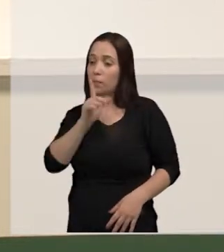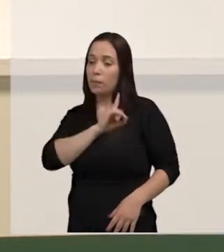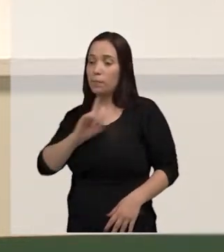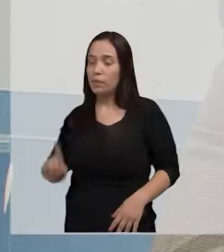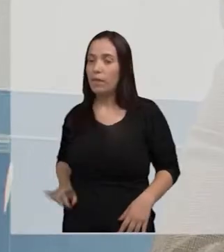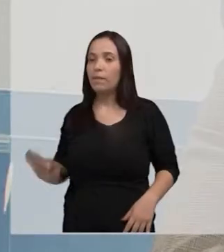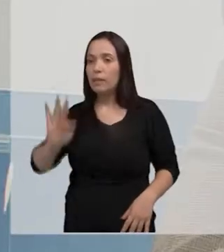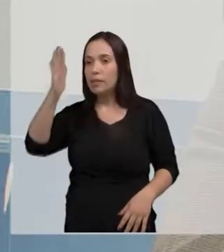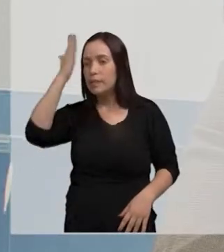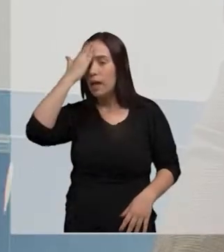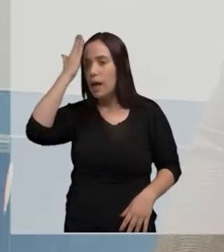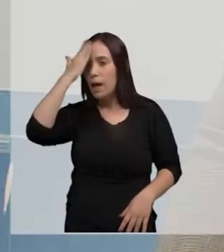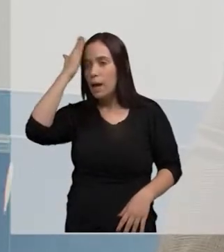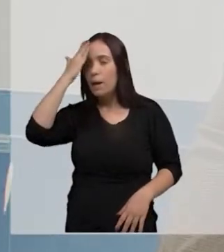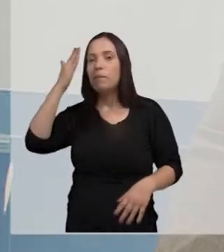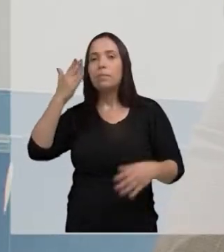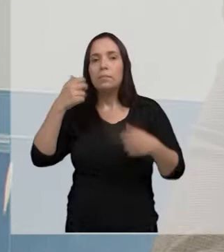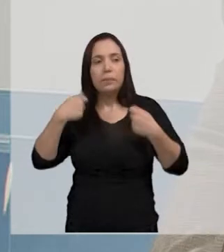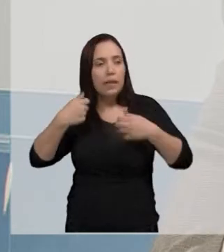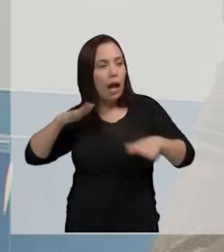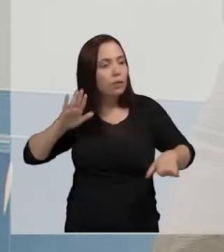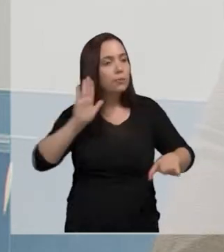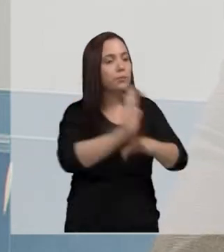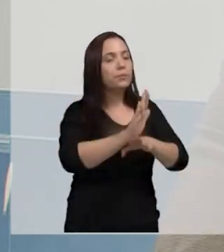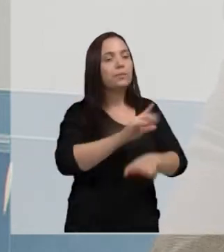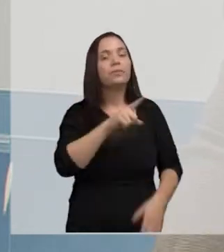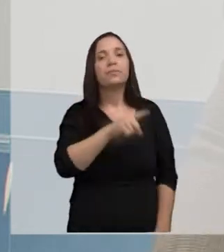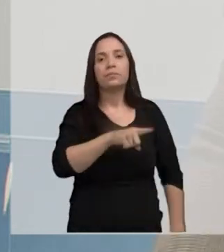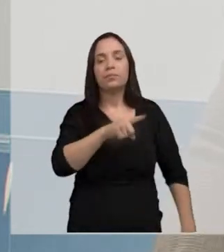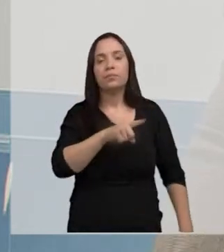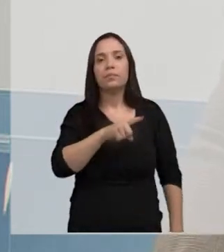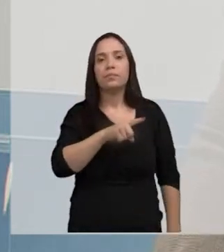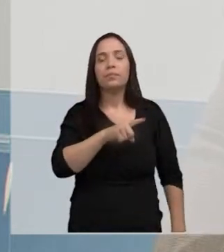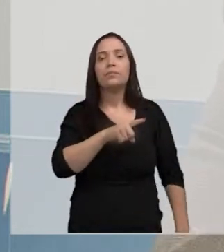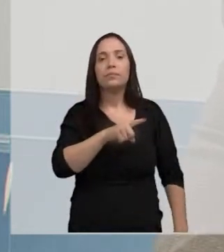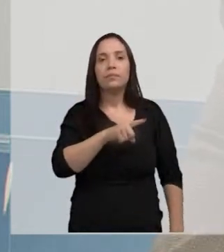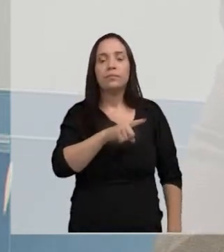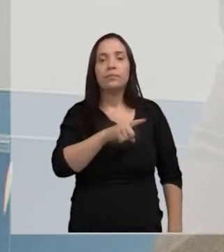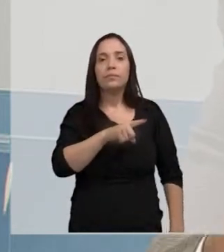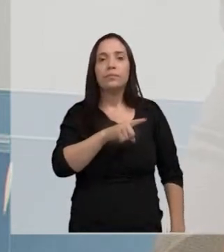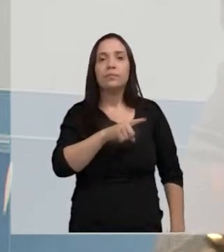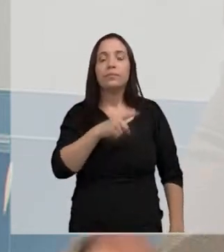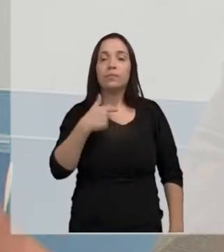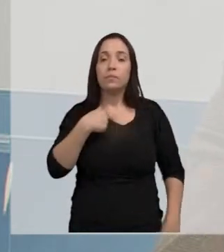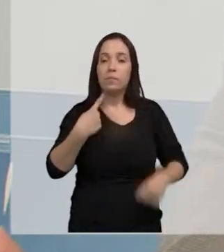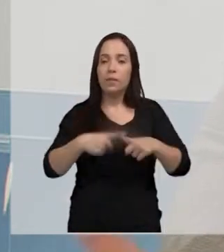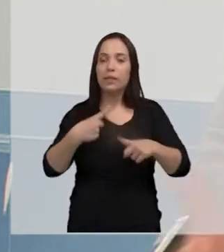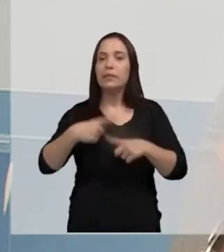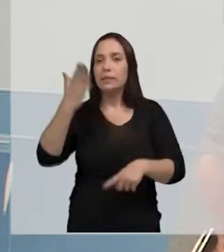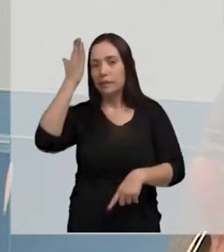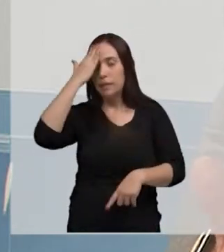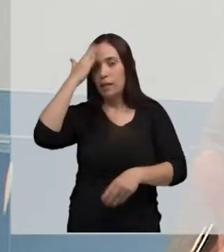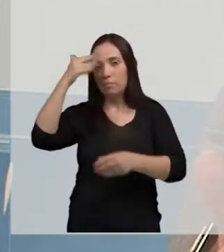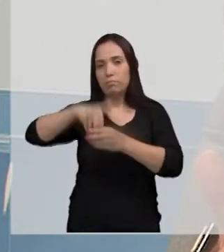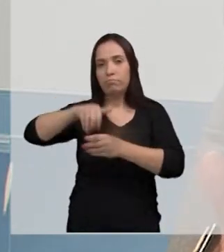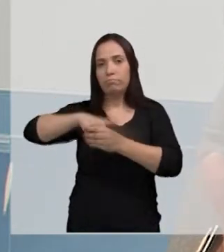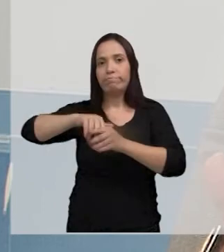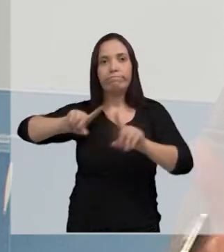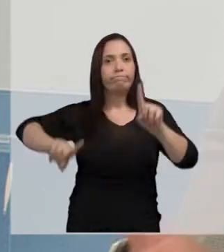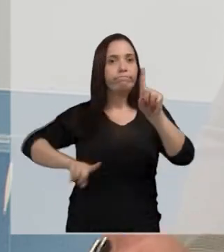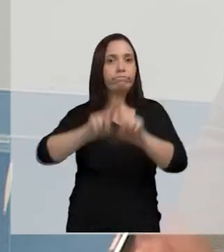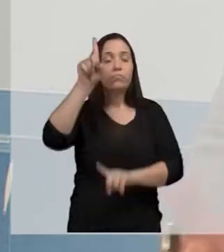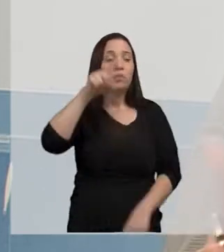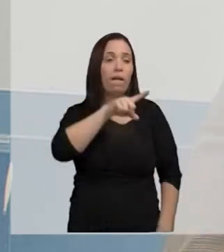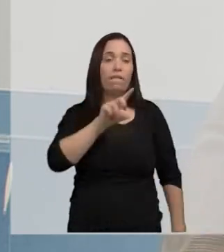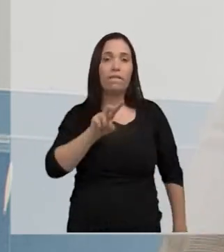e sabia que tinha uma votação grande e o Vaidon foi candidato a deputado federal sabendo que ele podia ser o primeiro. A meta do